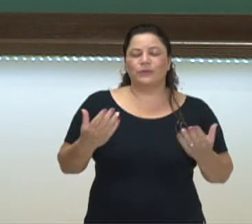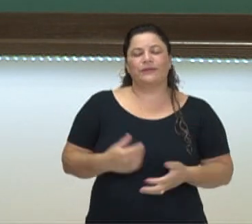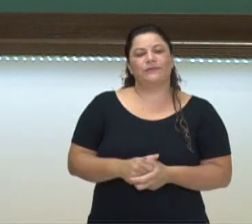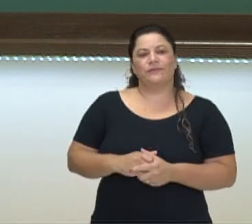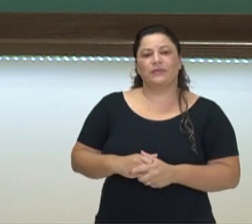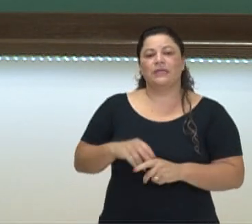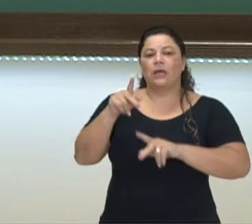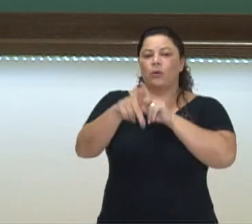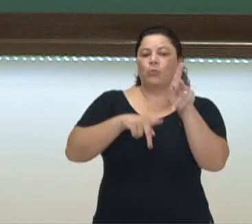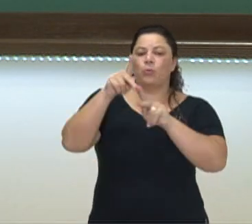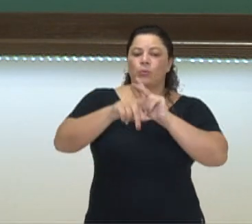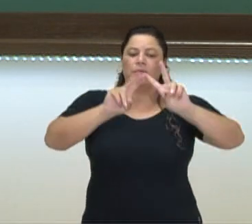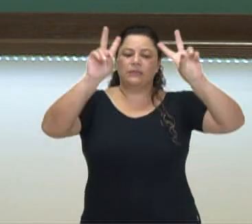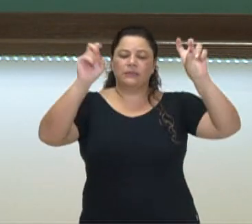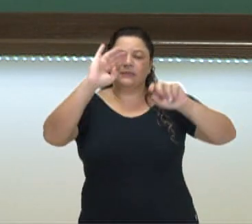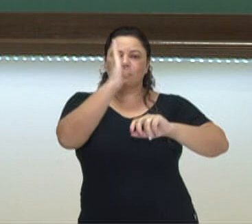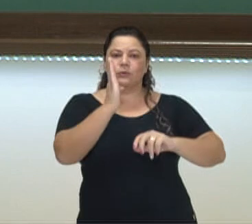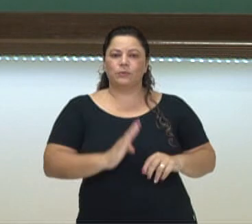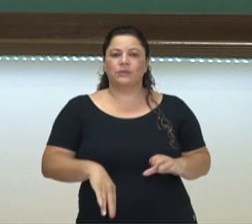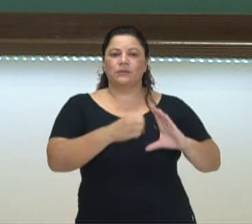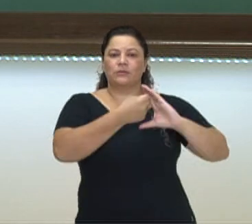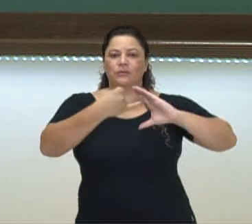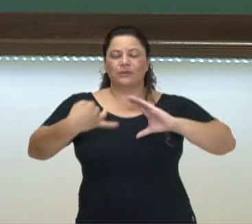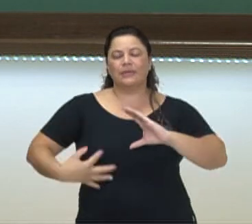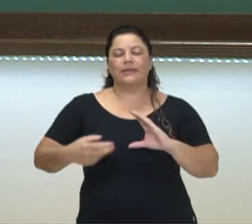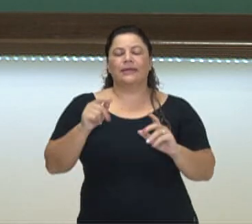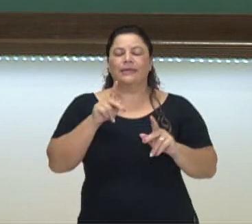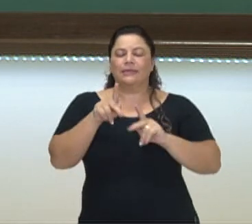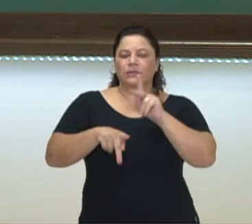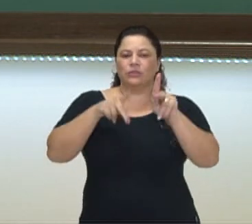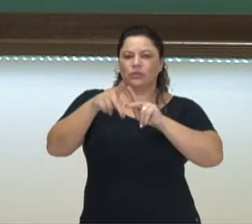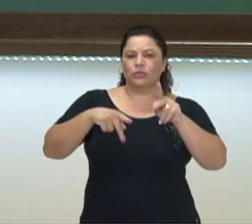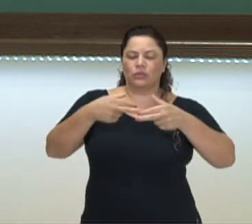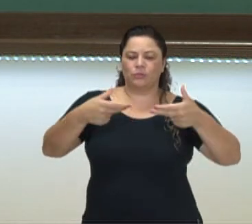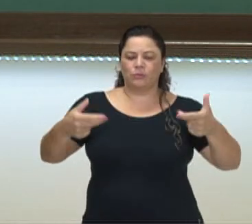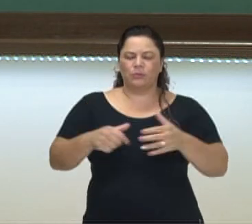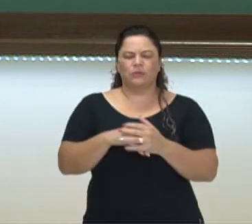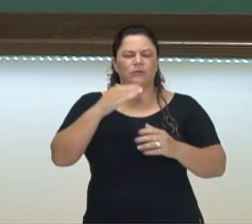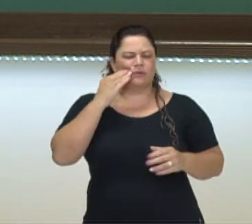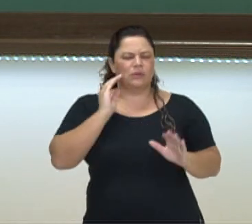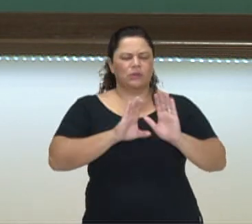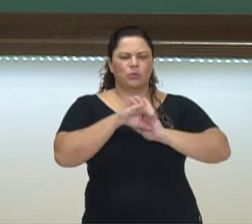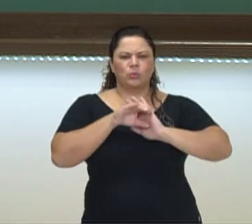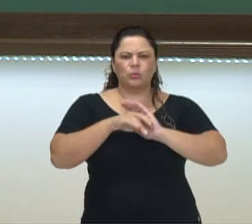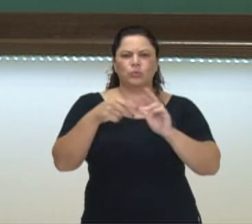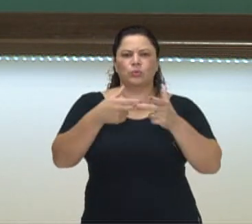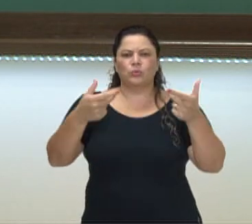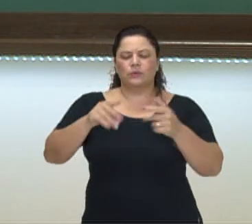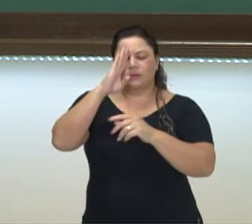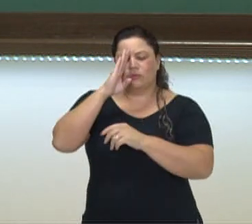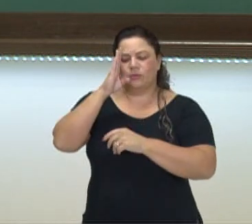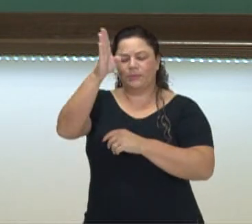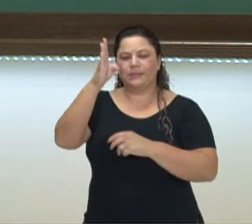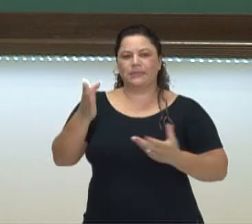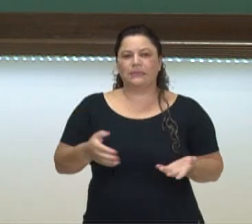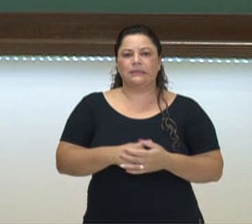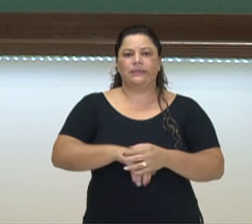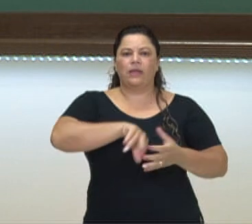sobre população brasileira, características da população, entender alguns conceitos e principalmente